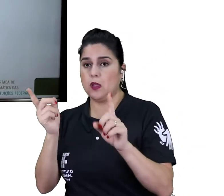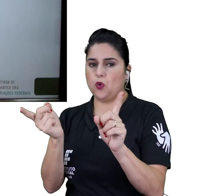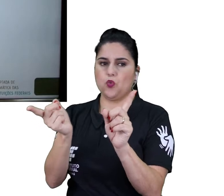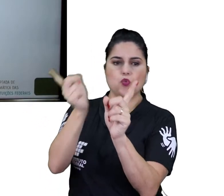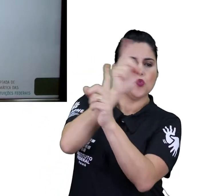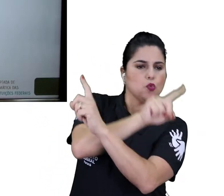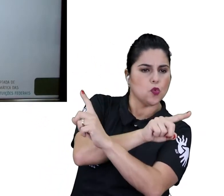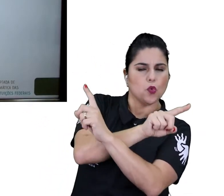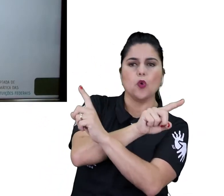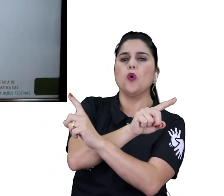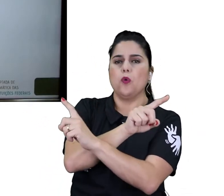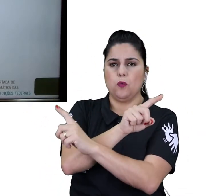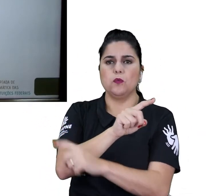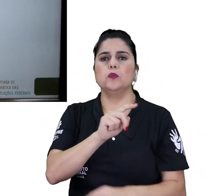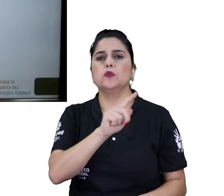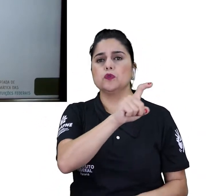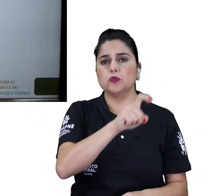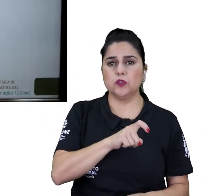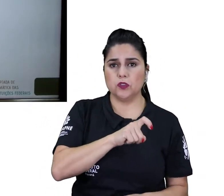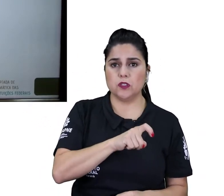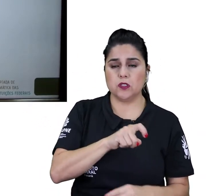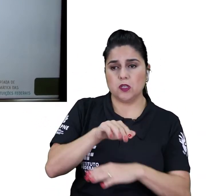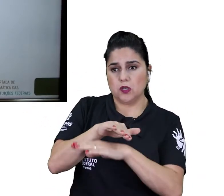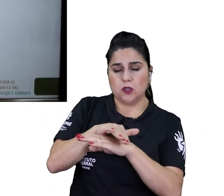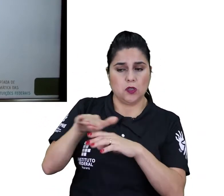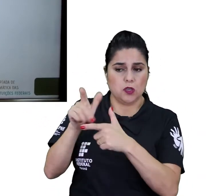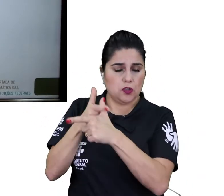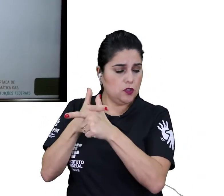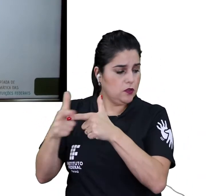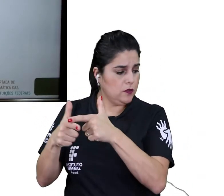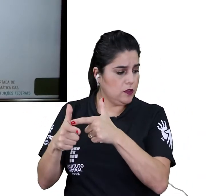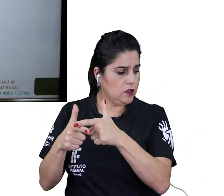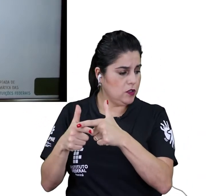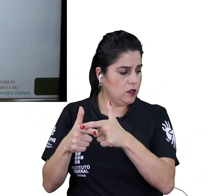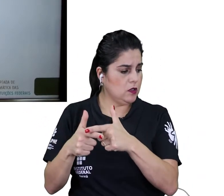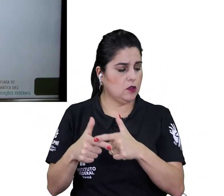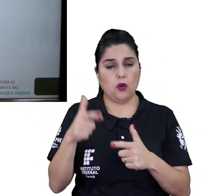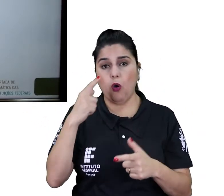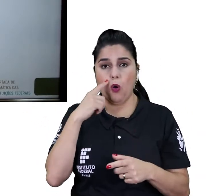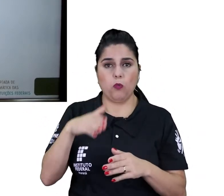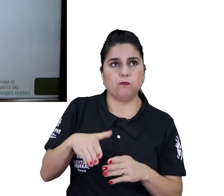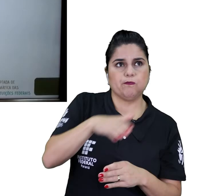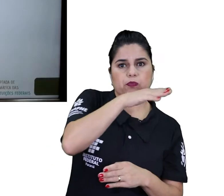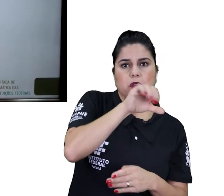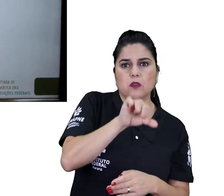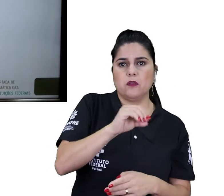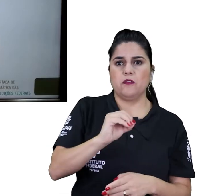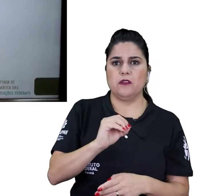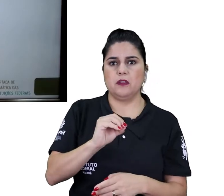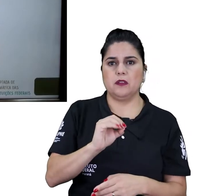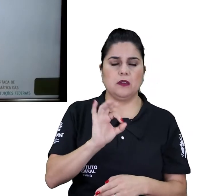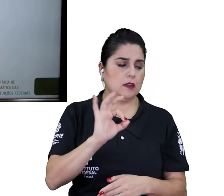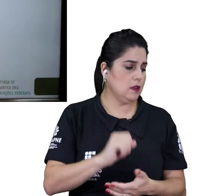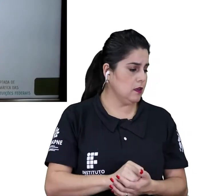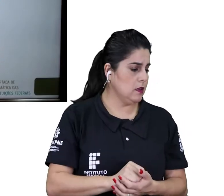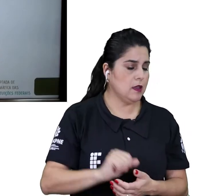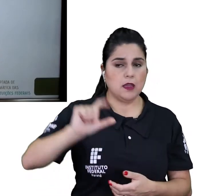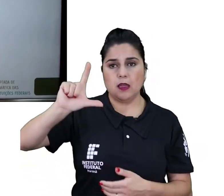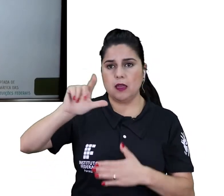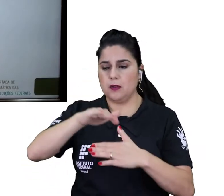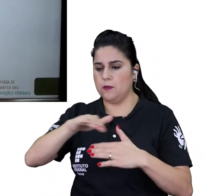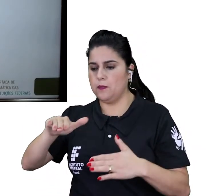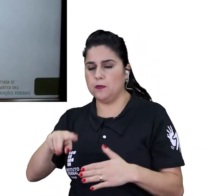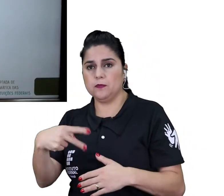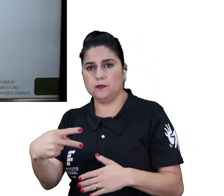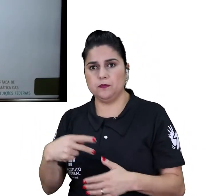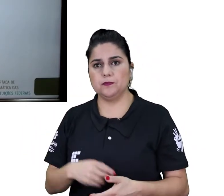cateto oposto x, dividido pela hipotenusa, que está oposto aqui ao 90 graus, L sobre